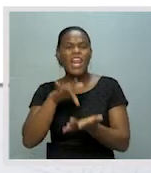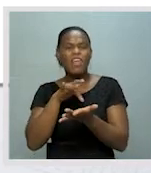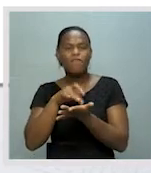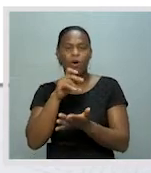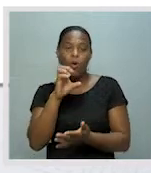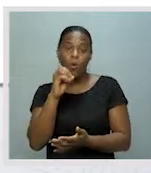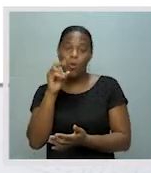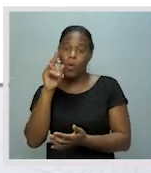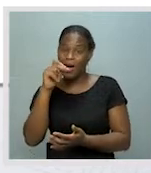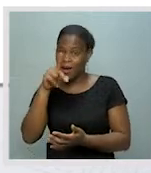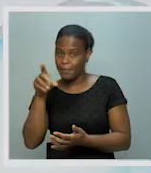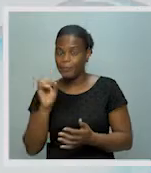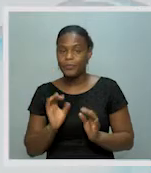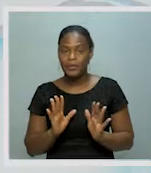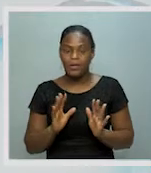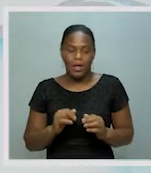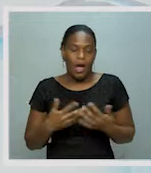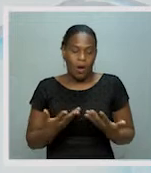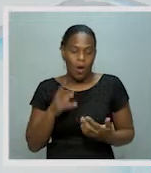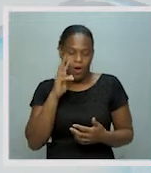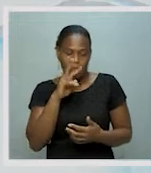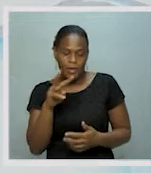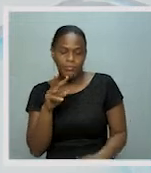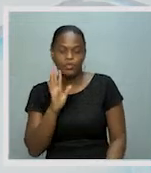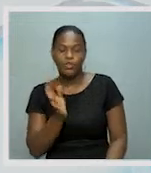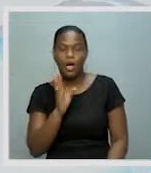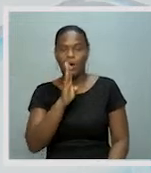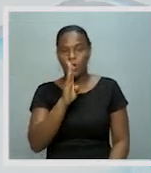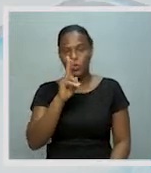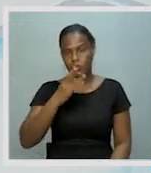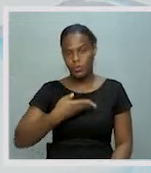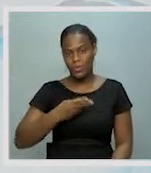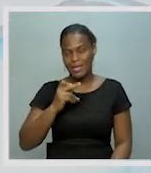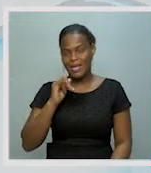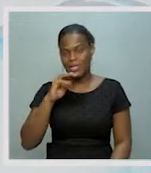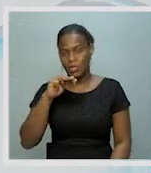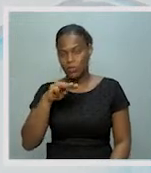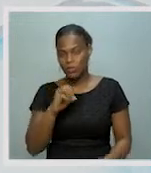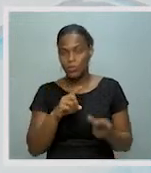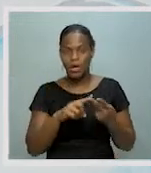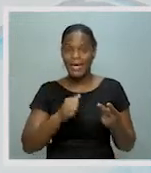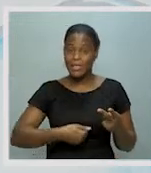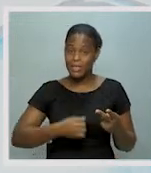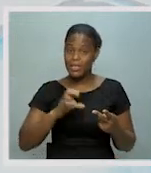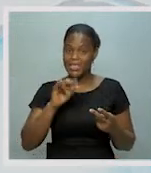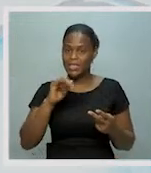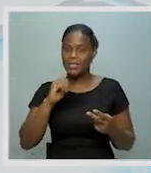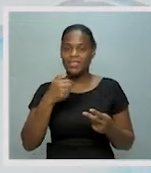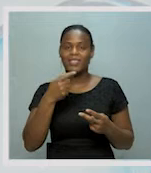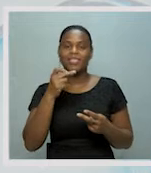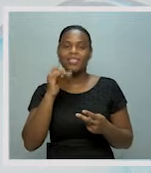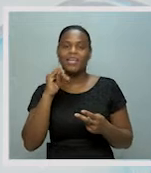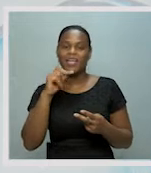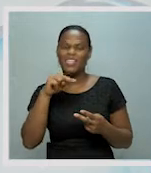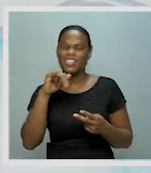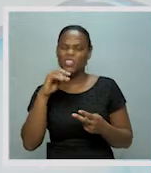ou Alcorão. Portanto, já vimos o judaísmo, o cristianismo e o islamismo. Têm